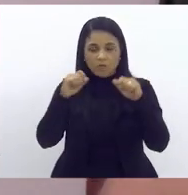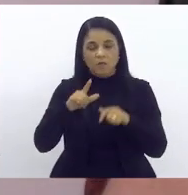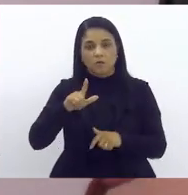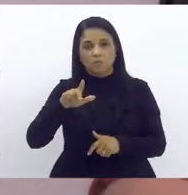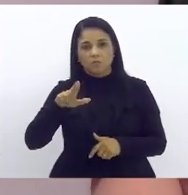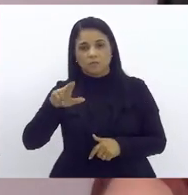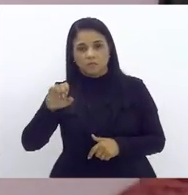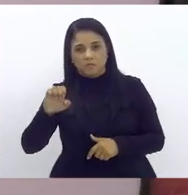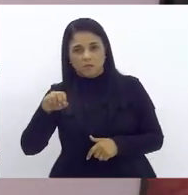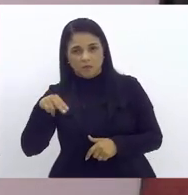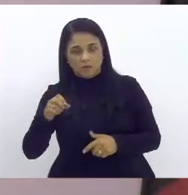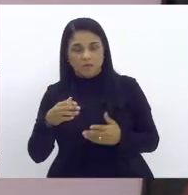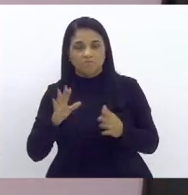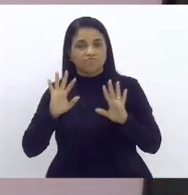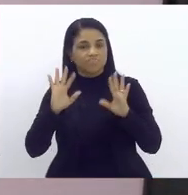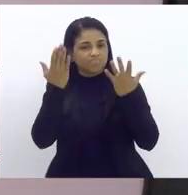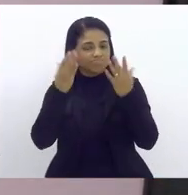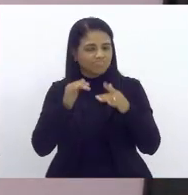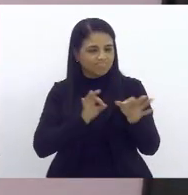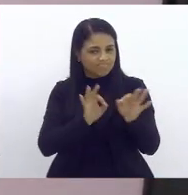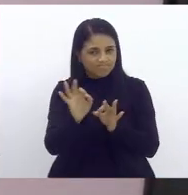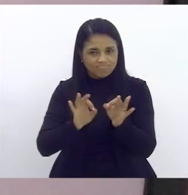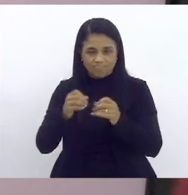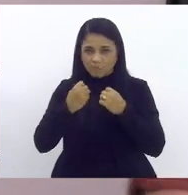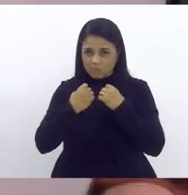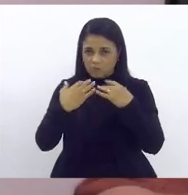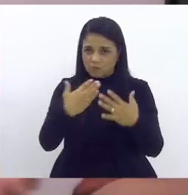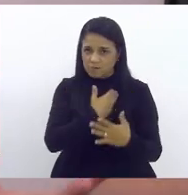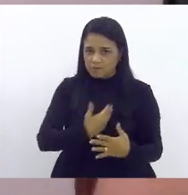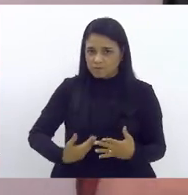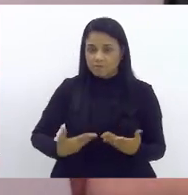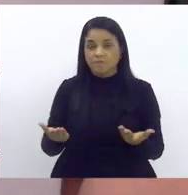Luciene, promoveram a organização dessa audiência.